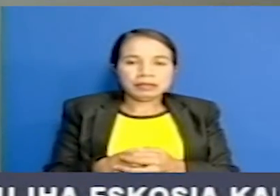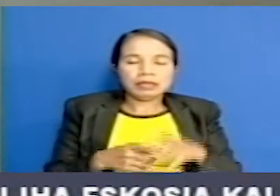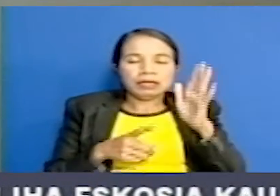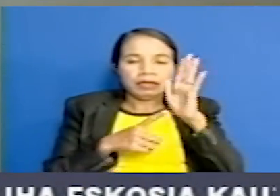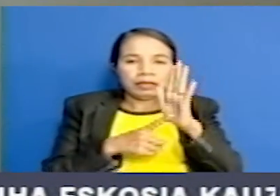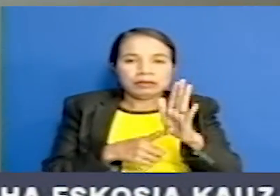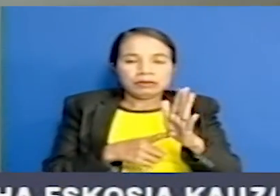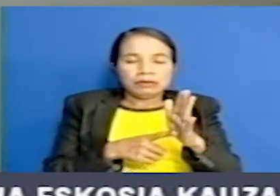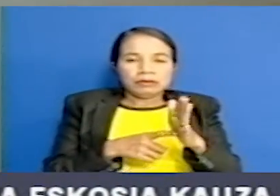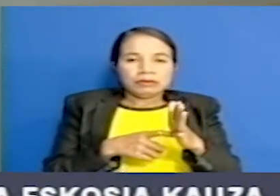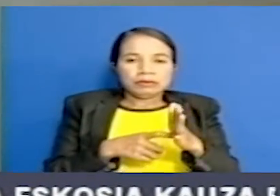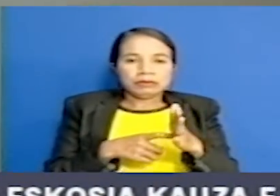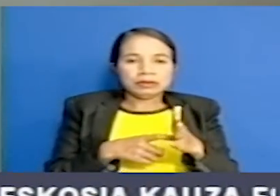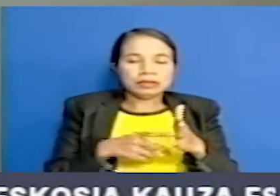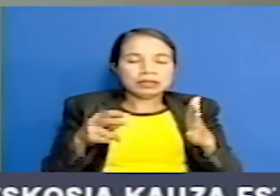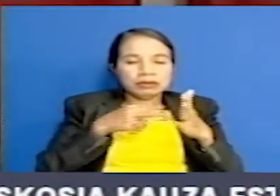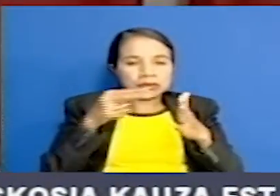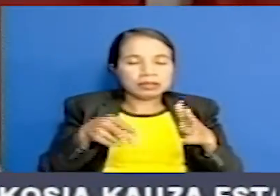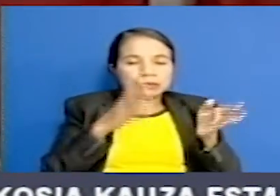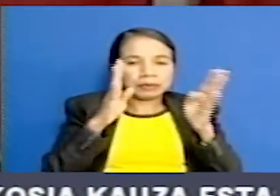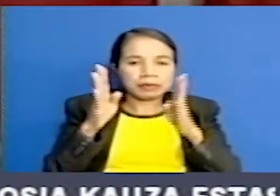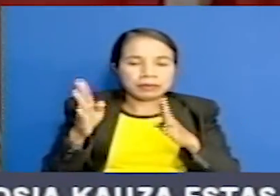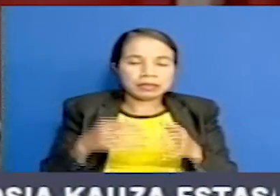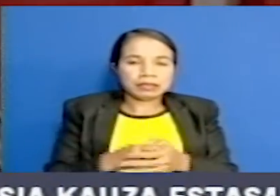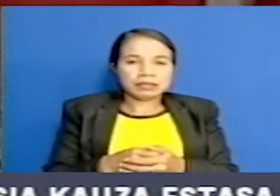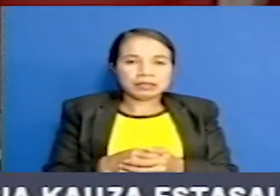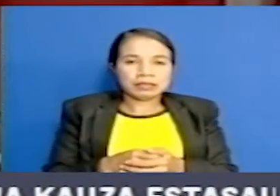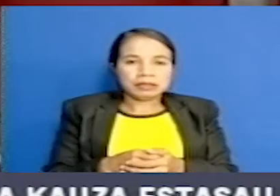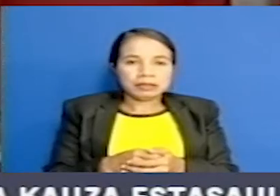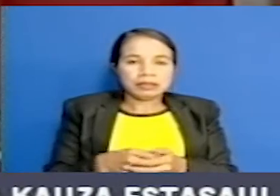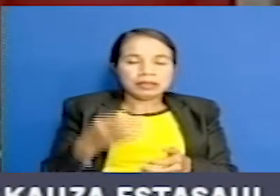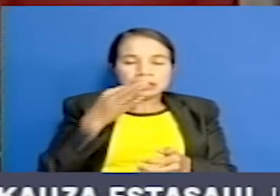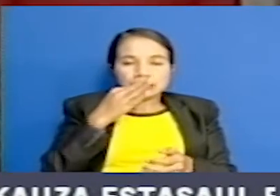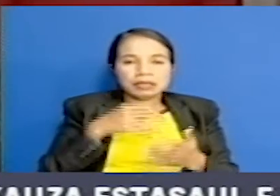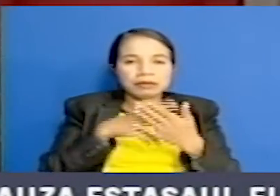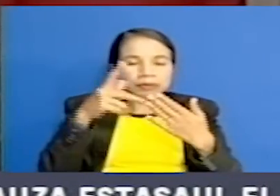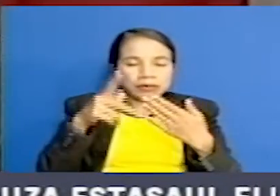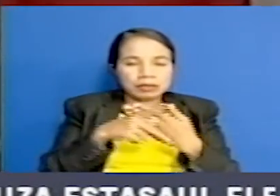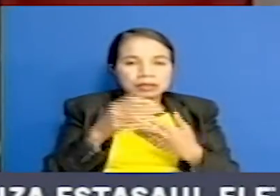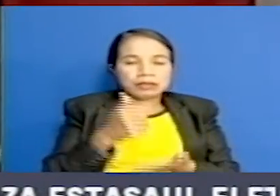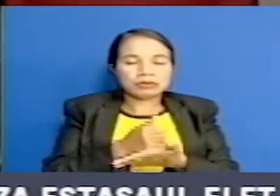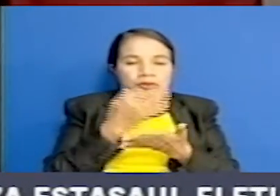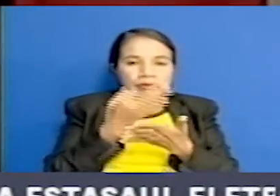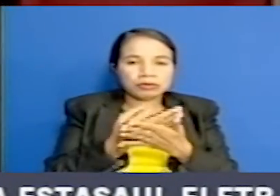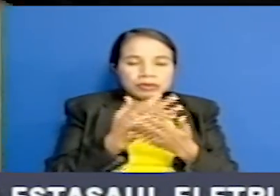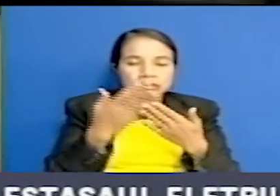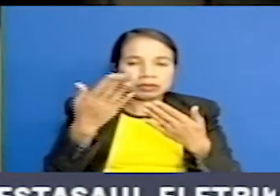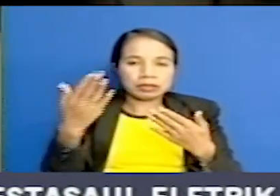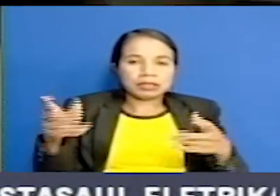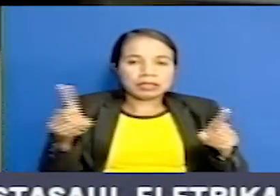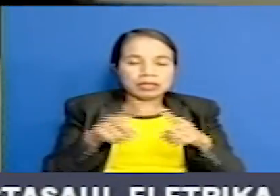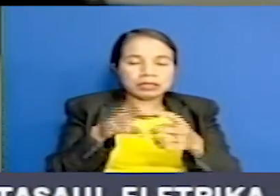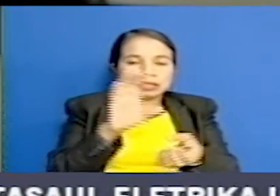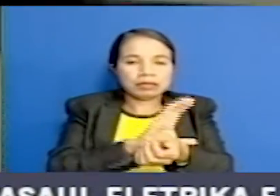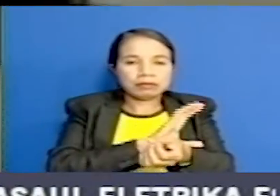fosse a ser ninia peça, sira, nem mesmo sira preparar a barra. Entretanto, o World Food Program mostra apoio fundos seus equipamentos, a nessa